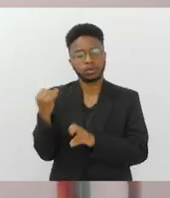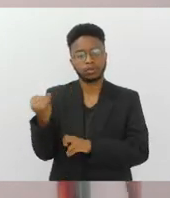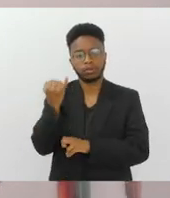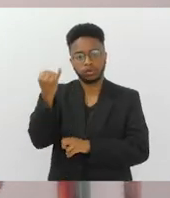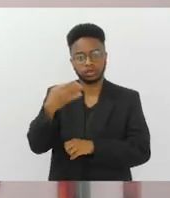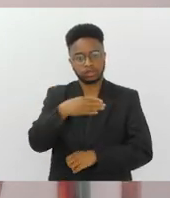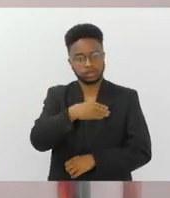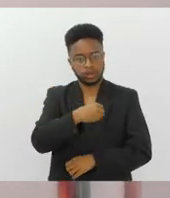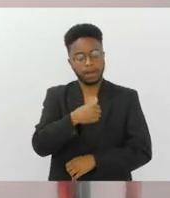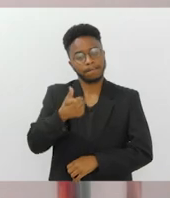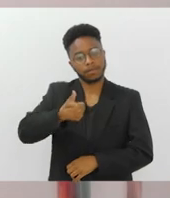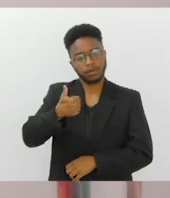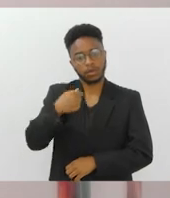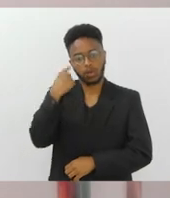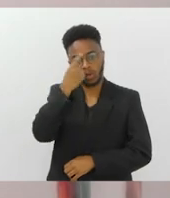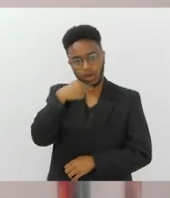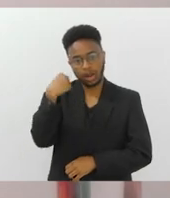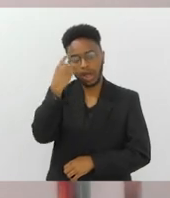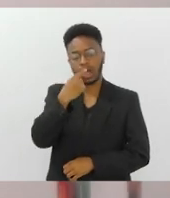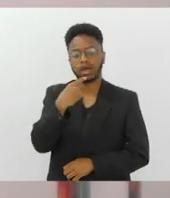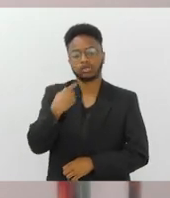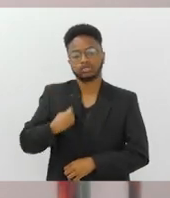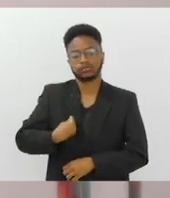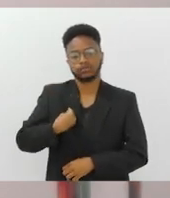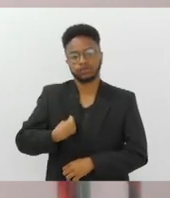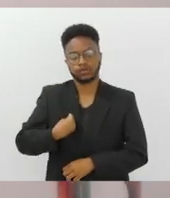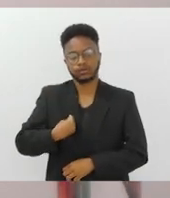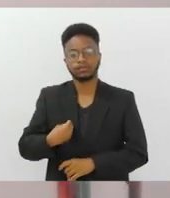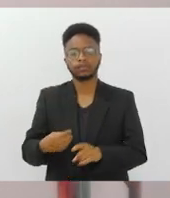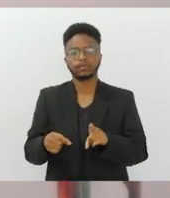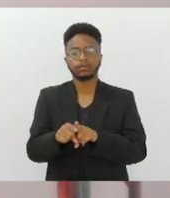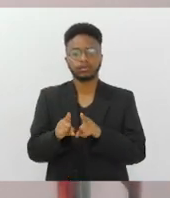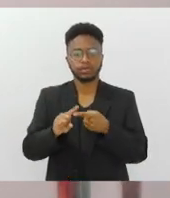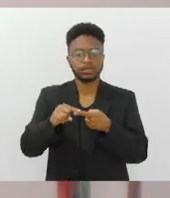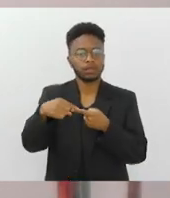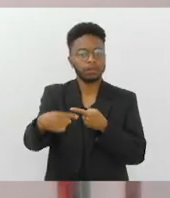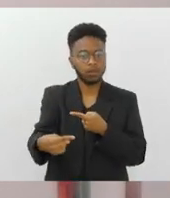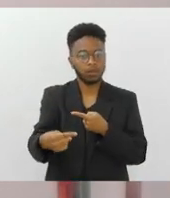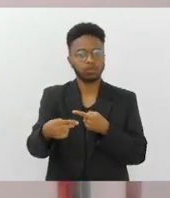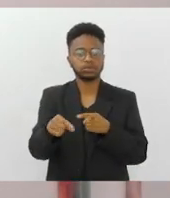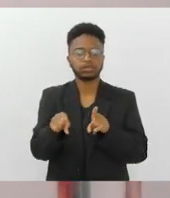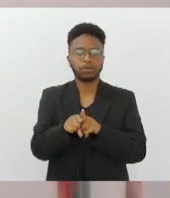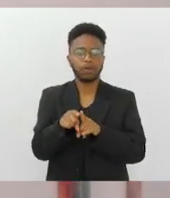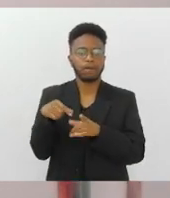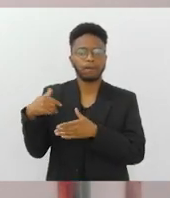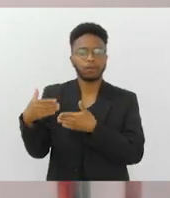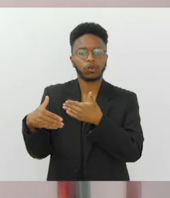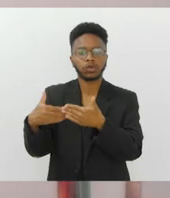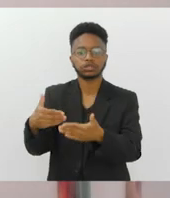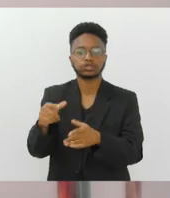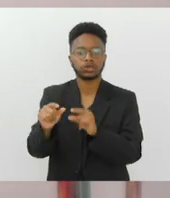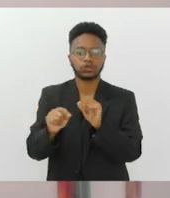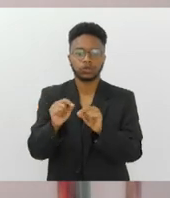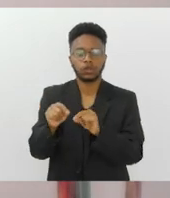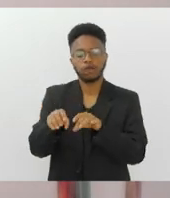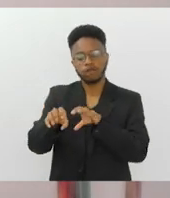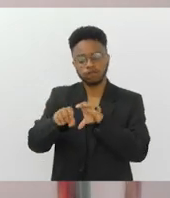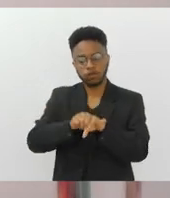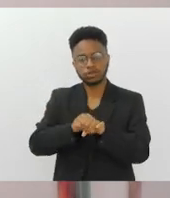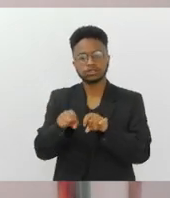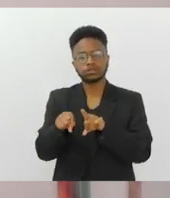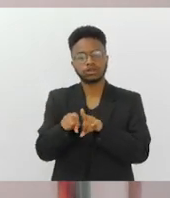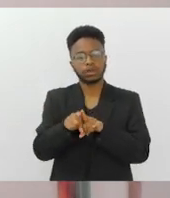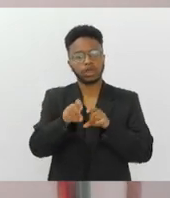na primeira hora de vida da criança, depois, enfim, todo o processo de formação e de educação